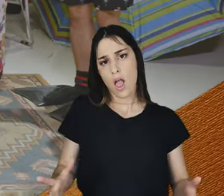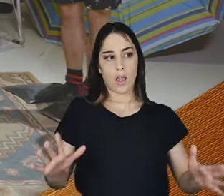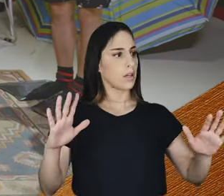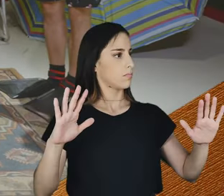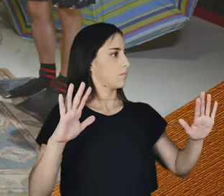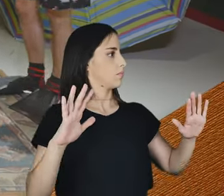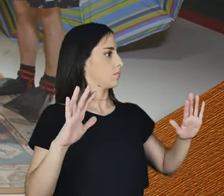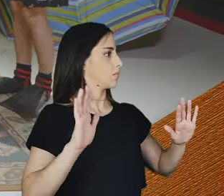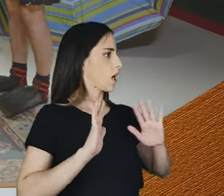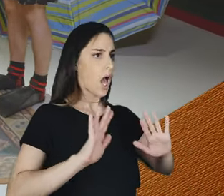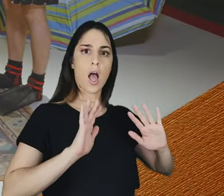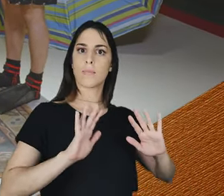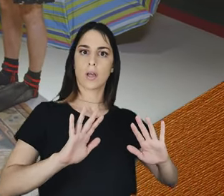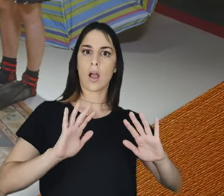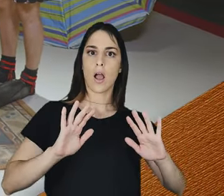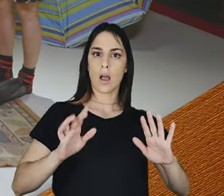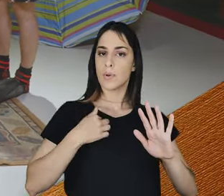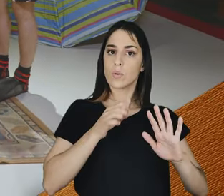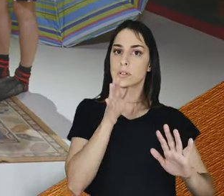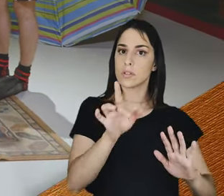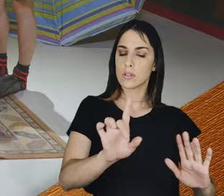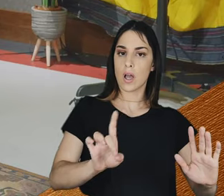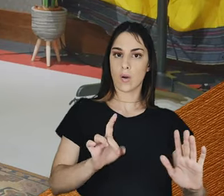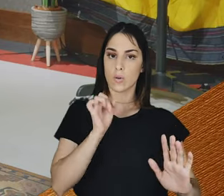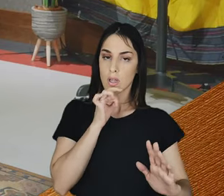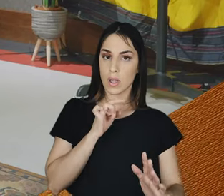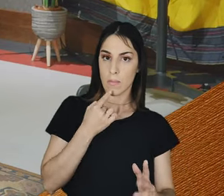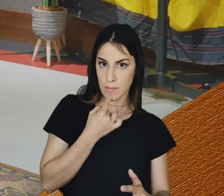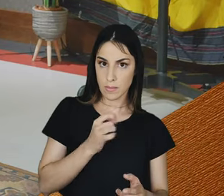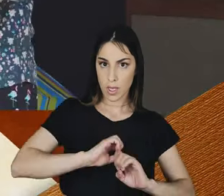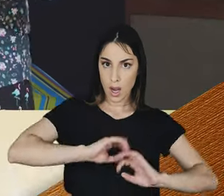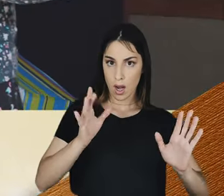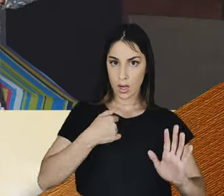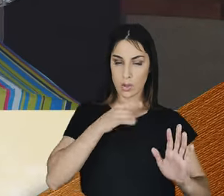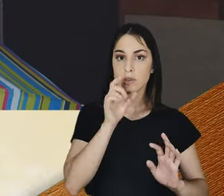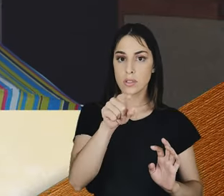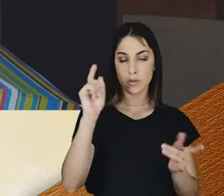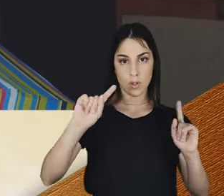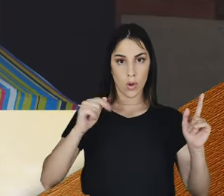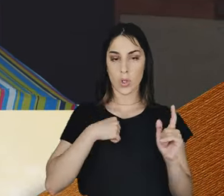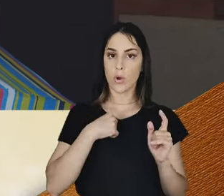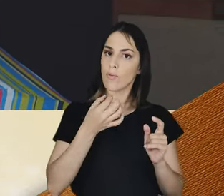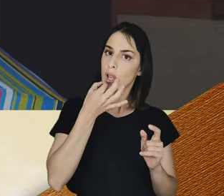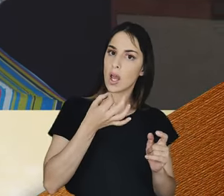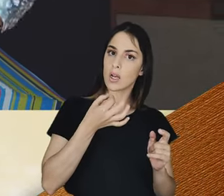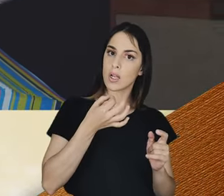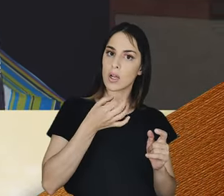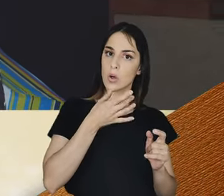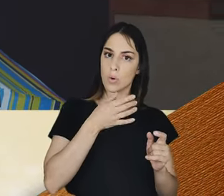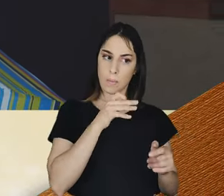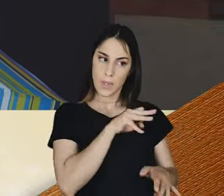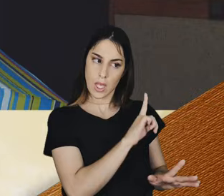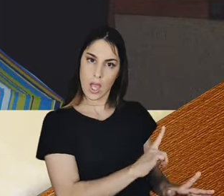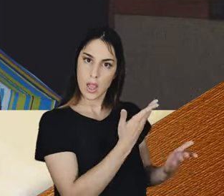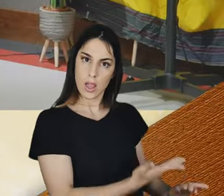Calma lá. Calma lá. Não, você, acho que deu para entender que não era isso que estava a dizer. Eu não estava a falar do... Miguel.